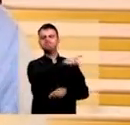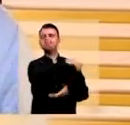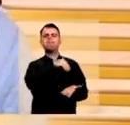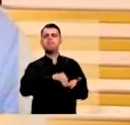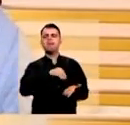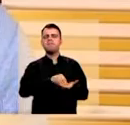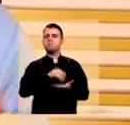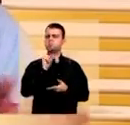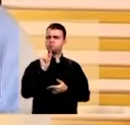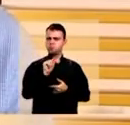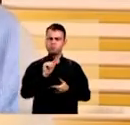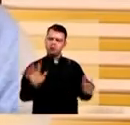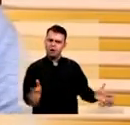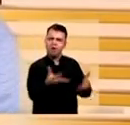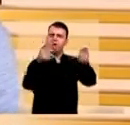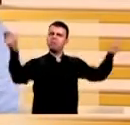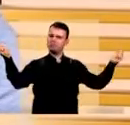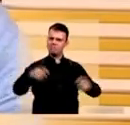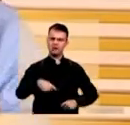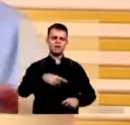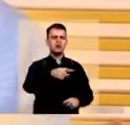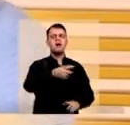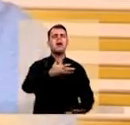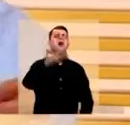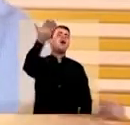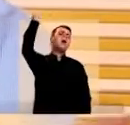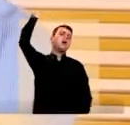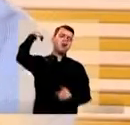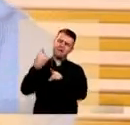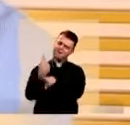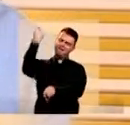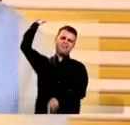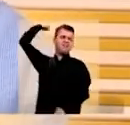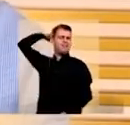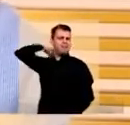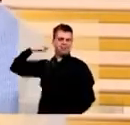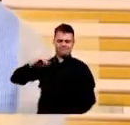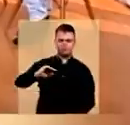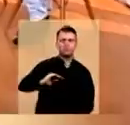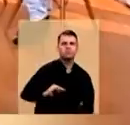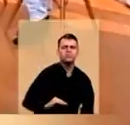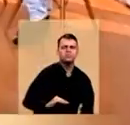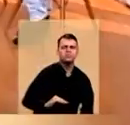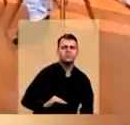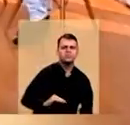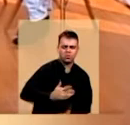que falta e que a gente precisava estimular é a leitura lá atrás. Começa